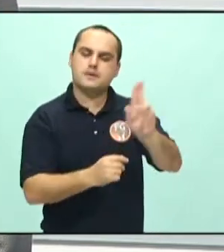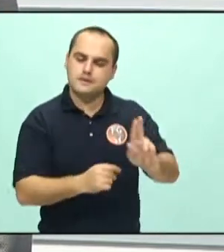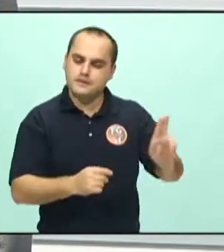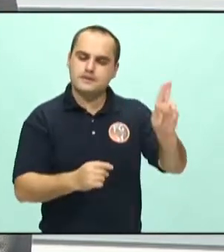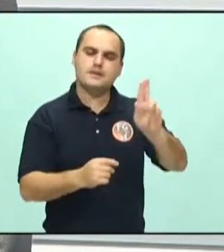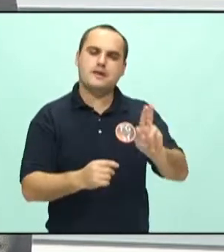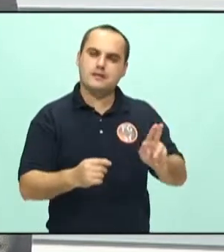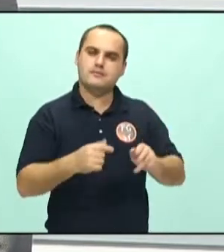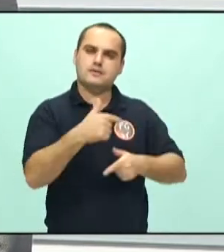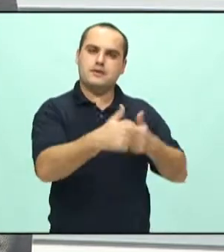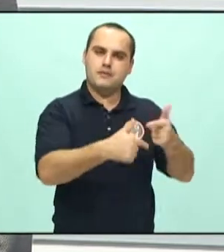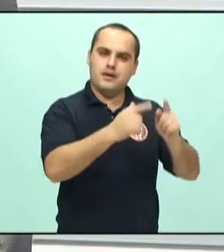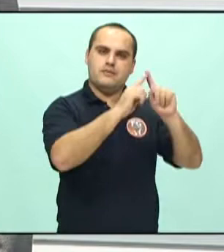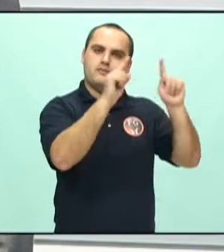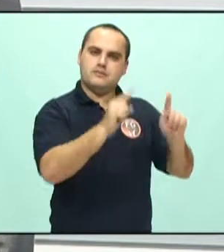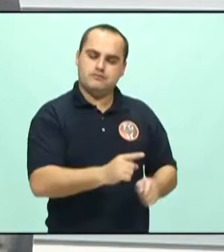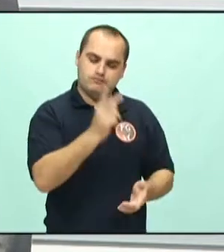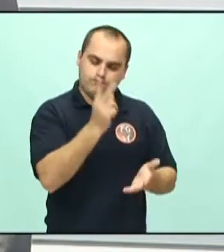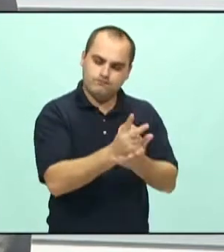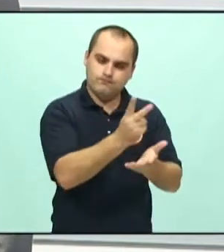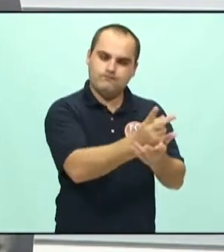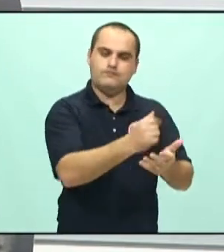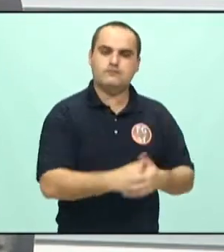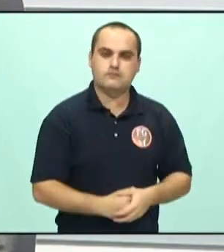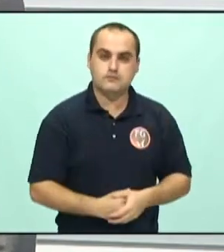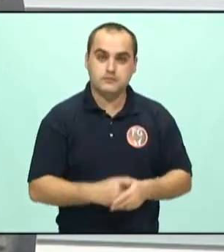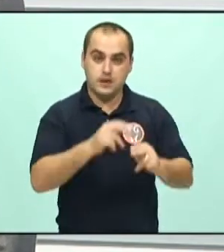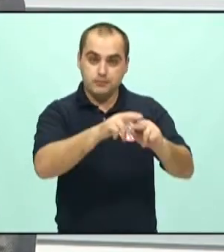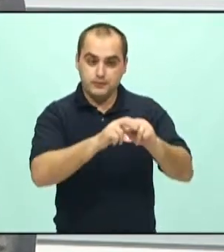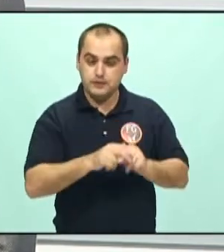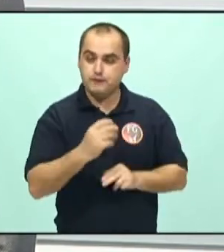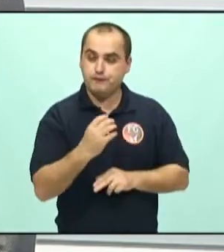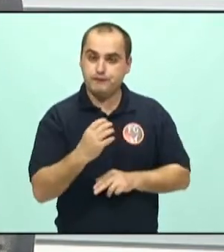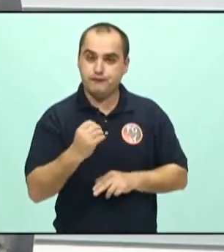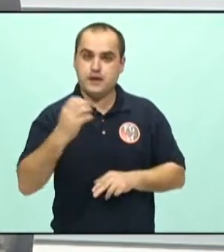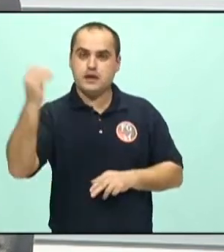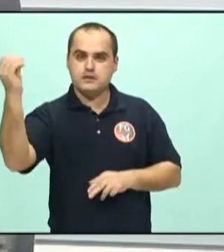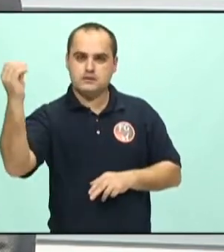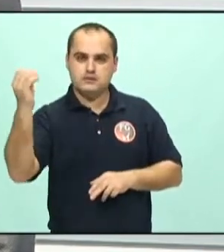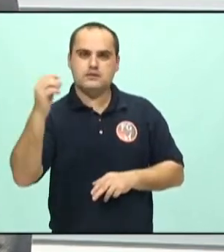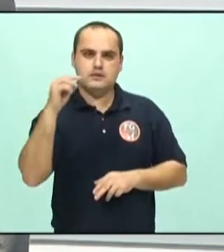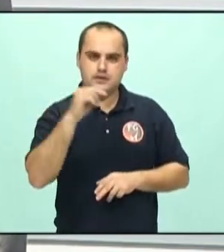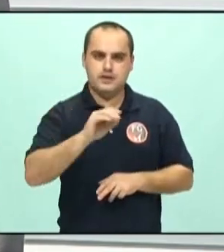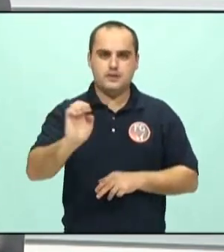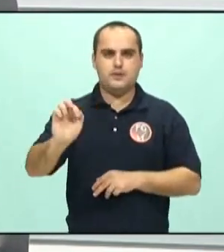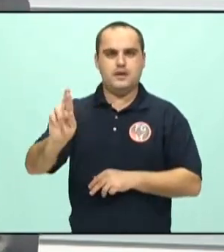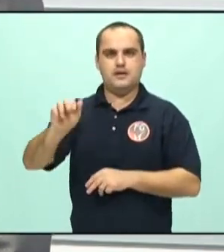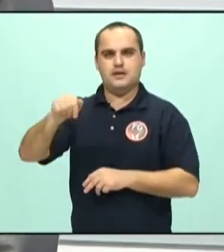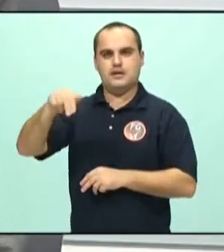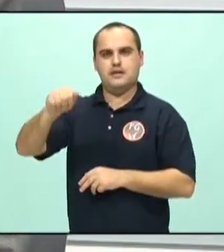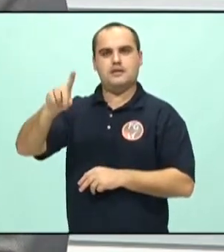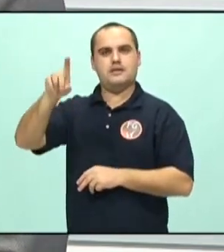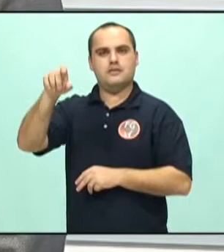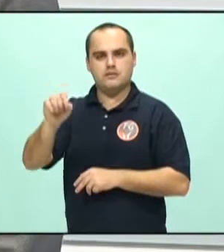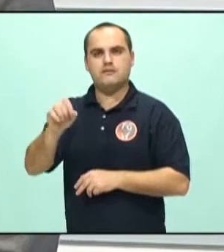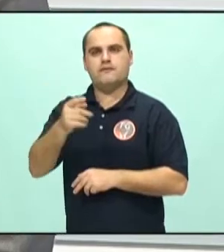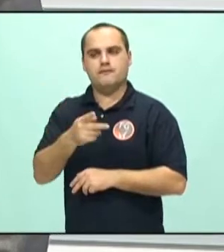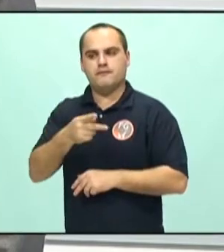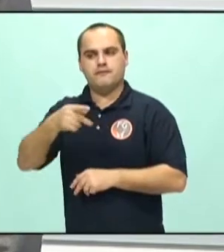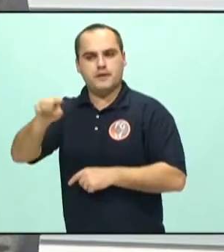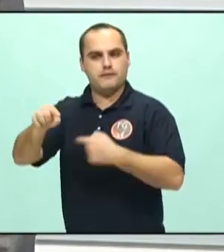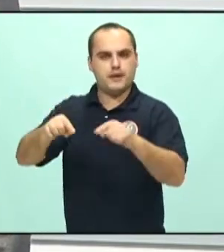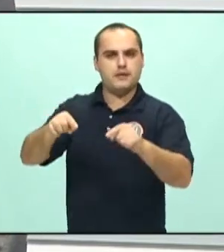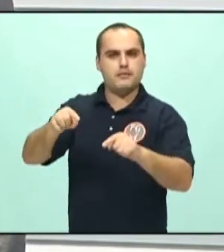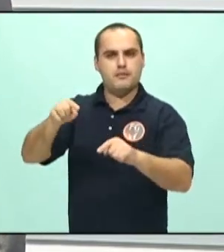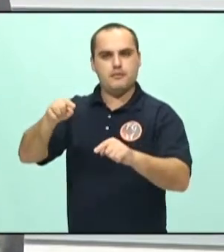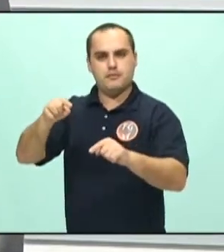Então, por isso que essas viagens são importantes, as viagens que os trabalhadores, que o próprio Hernando tem feito ao longo pelo país e também fora do